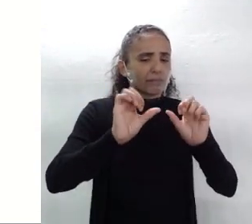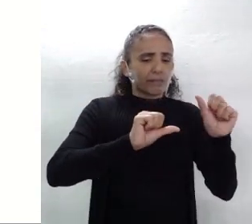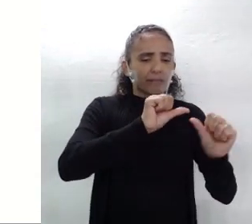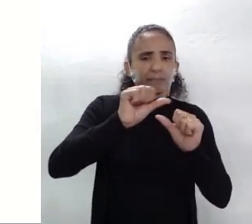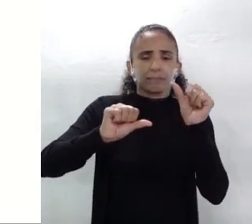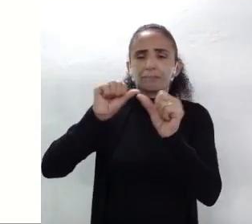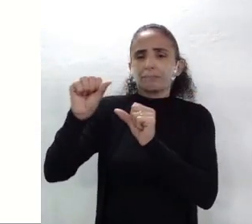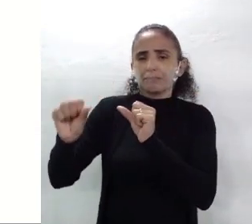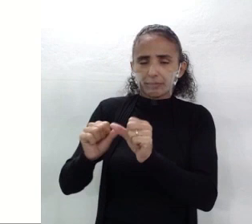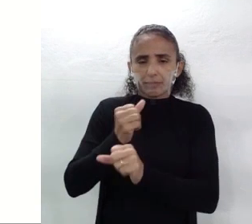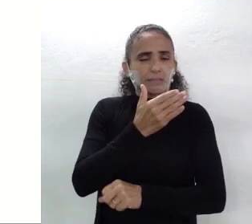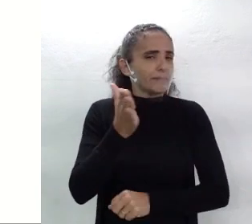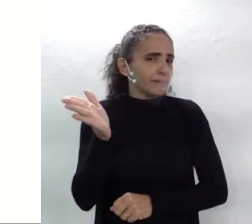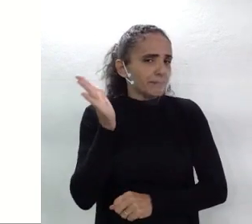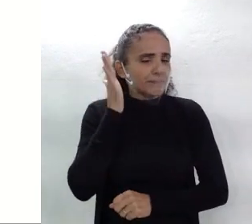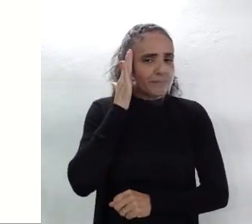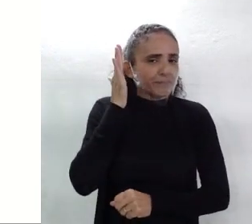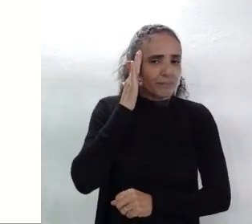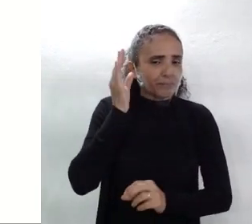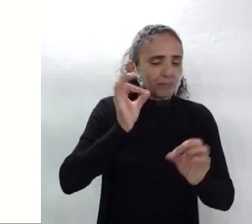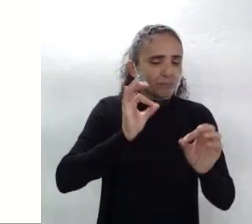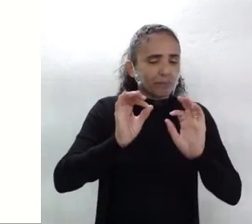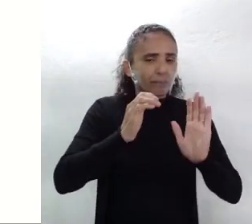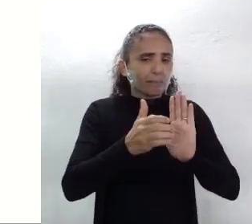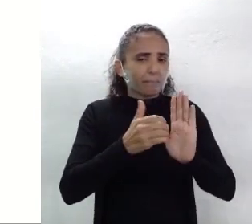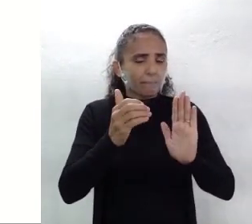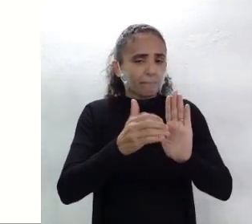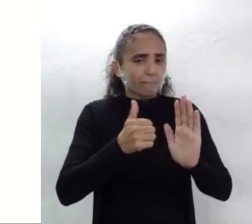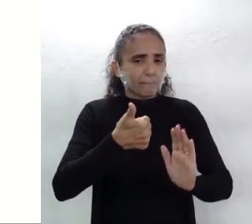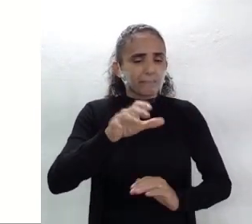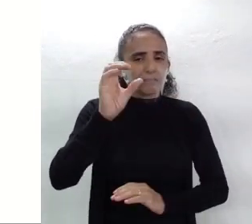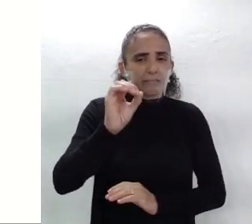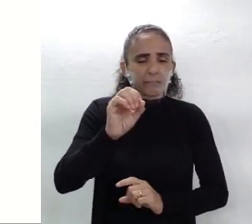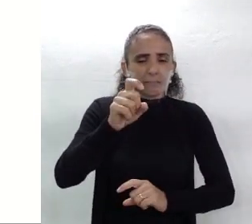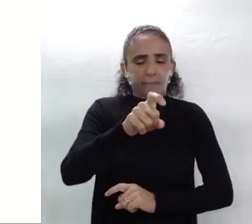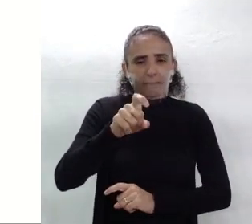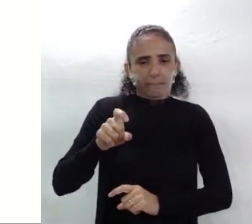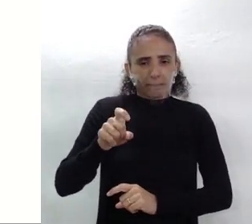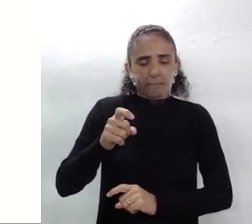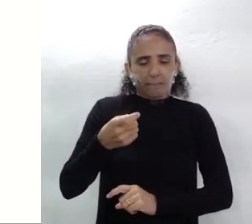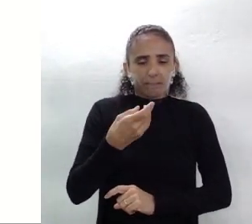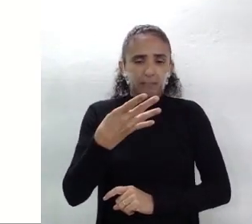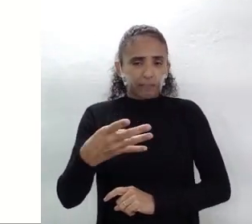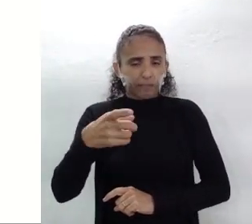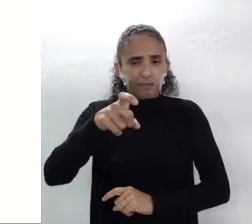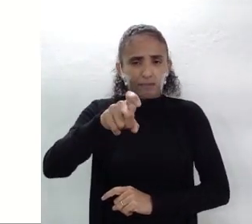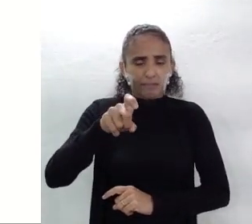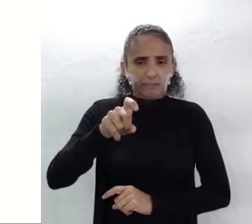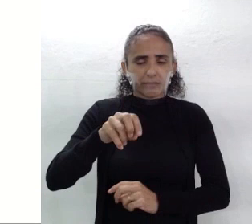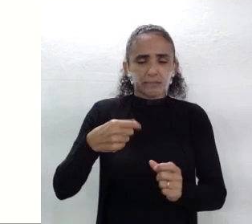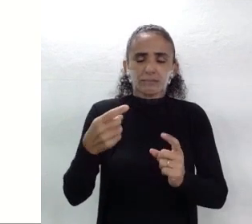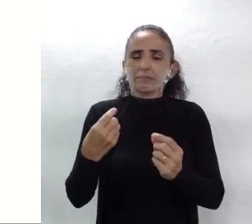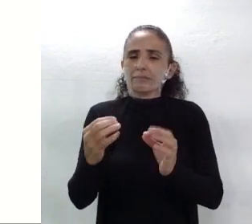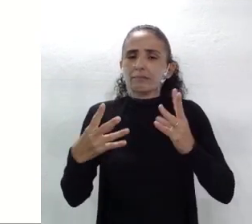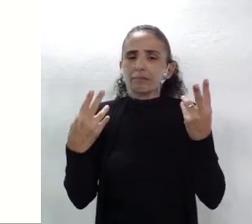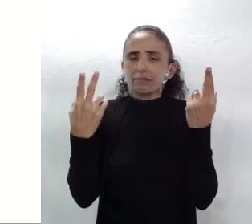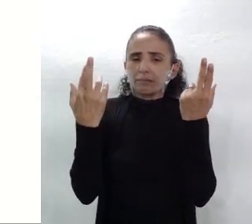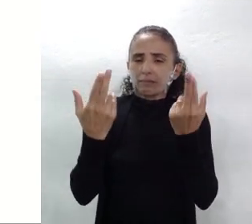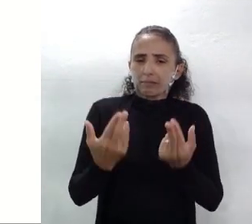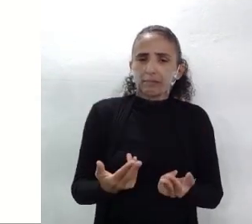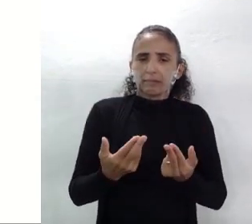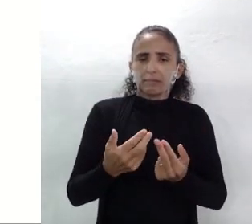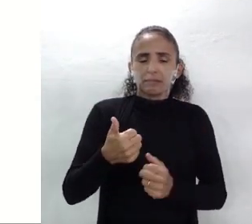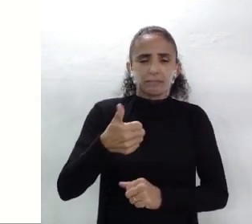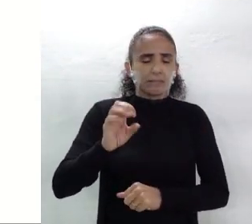igualdade. Então, ó, retirando esse 10 menos 10 é 0, vai ficar 4x menos 2x igual a 20